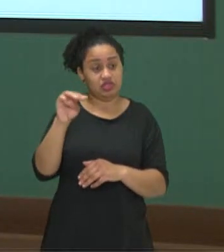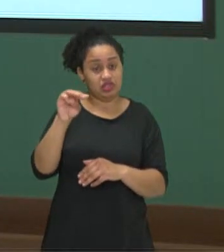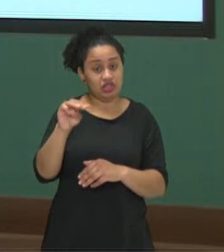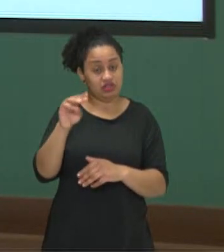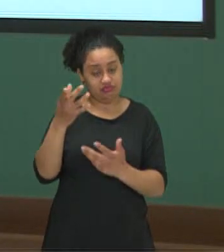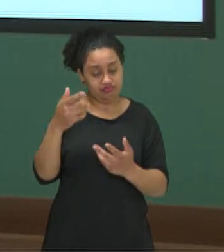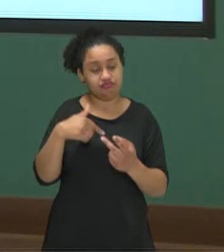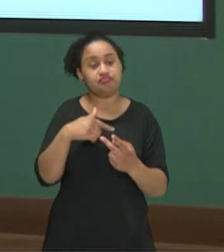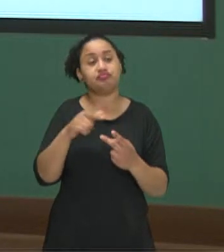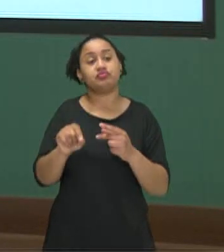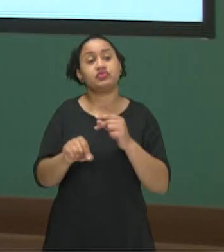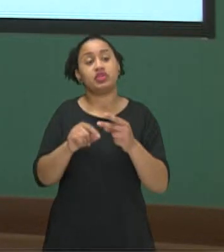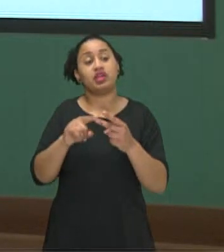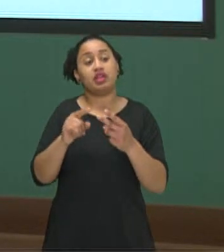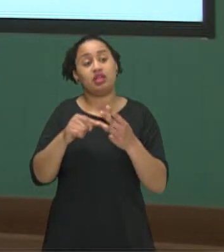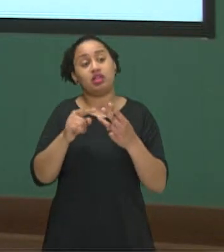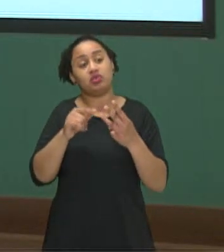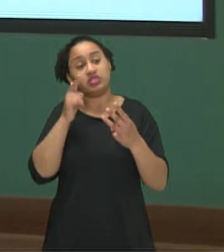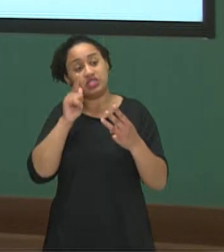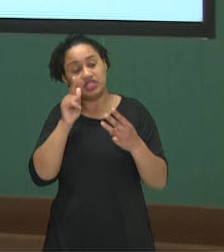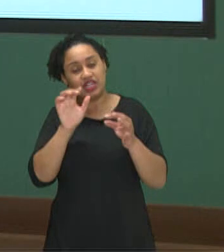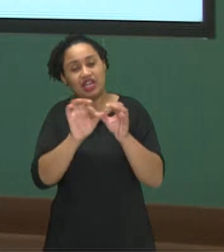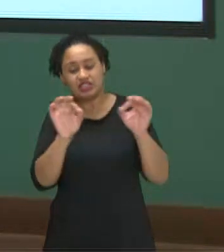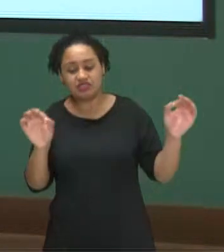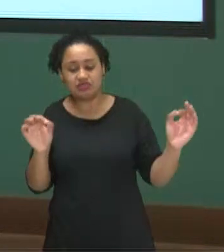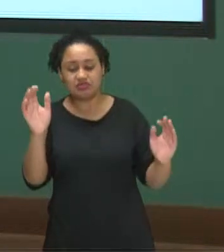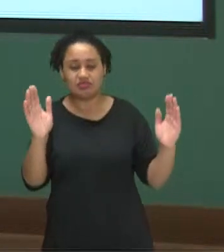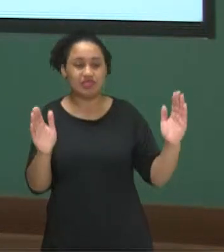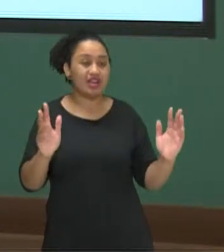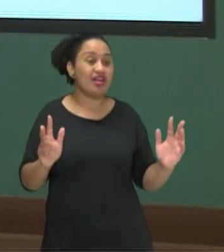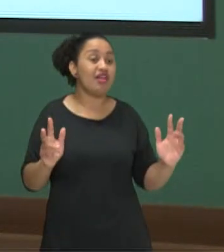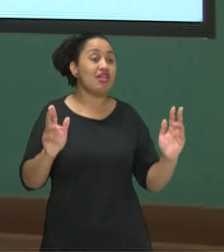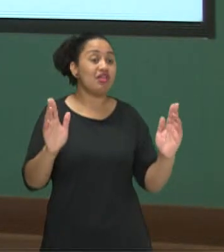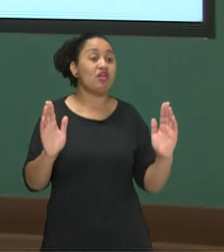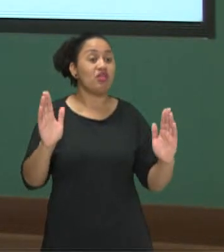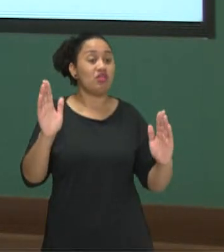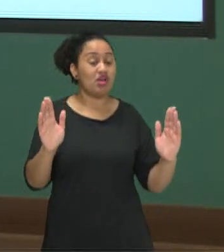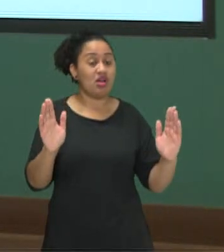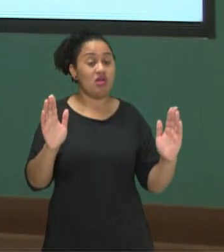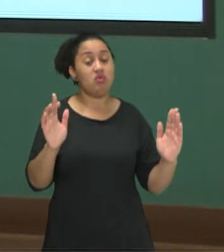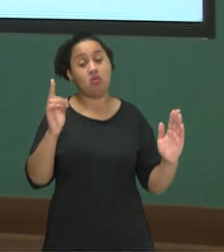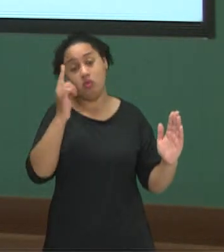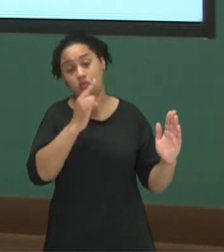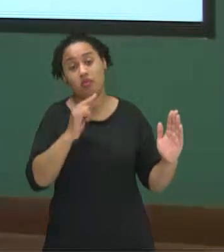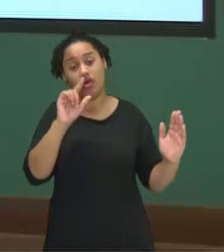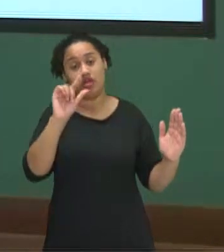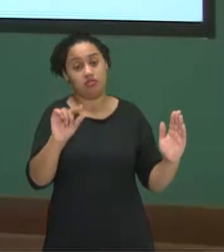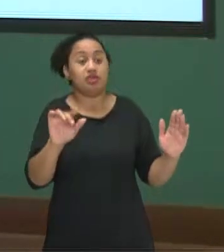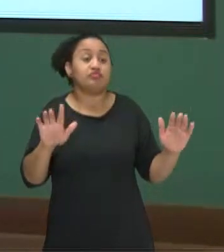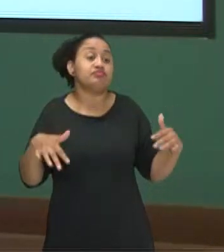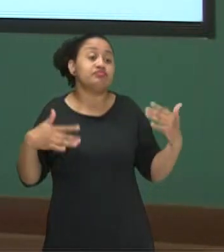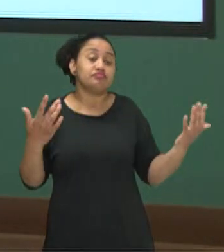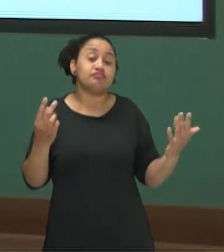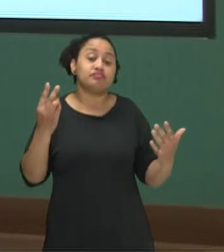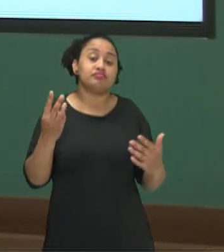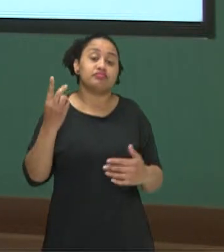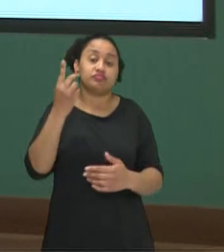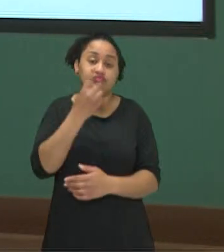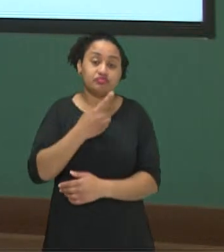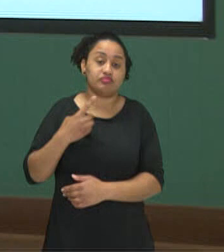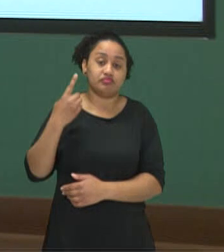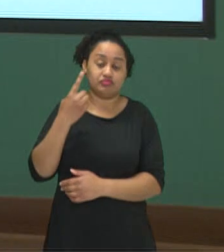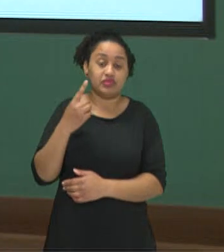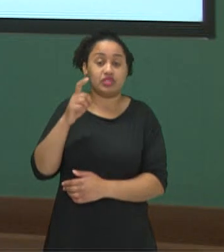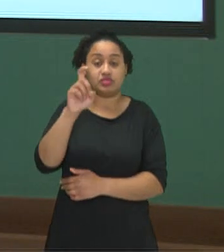da tua equação, teria percorrido a mesma distância, igual a 1 hora a menos, ou seja, x divididos